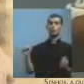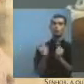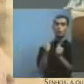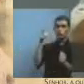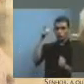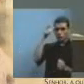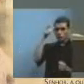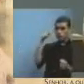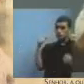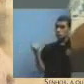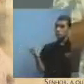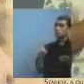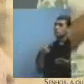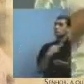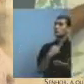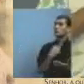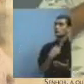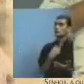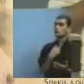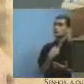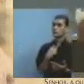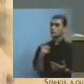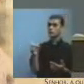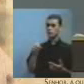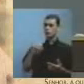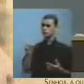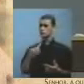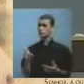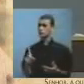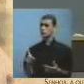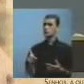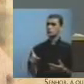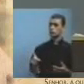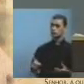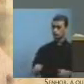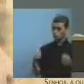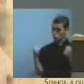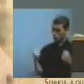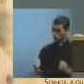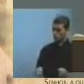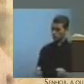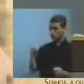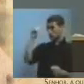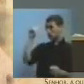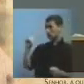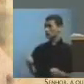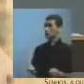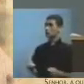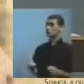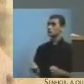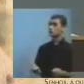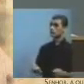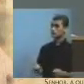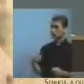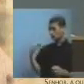ele não quer. Então que se vire, que se dane. Nós também não pode ser bobo de ficar protegendo errado. Eu tenho na minha casa muitos